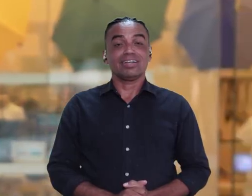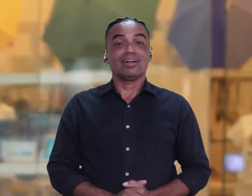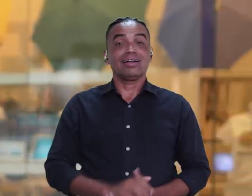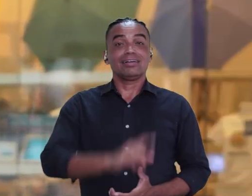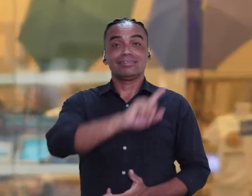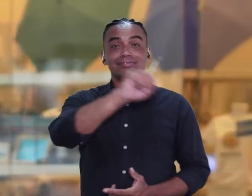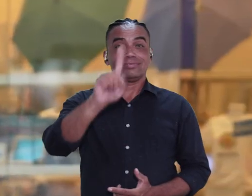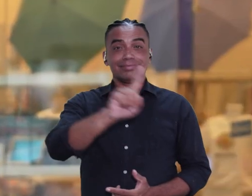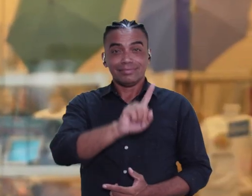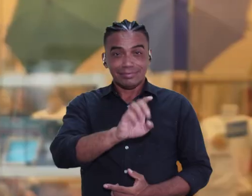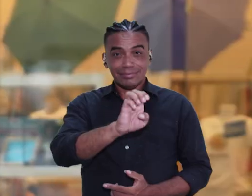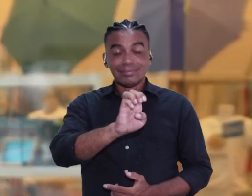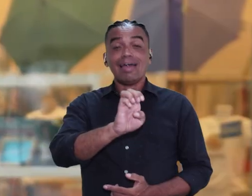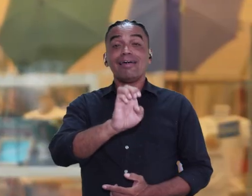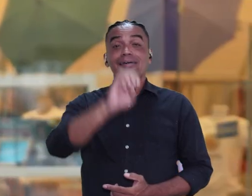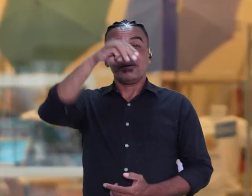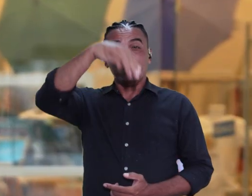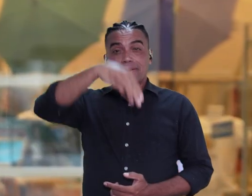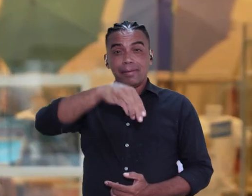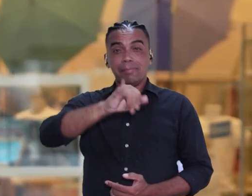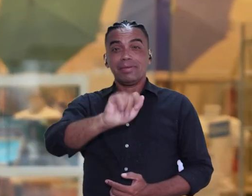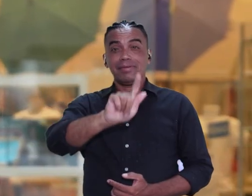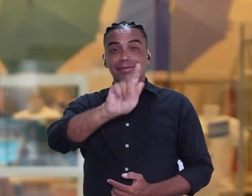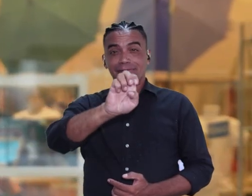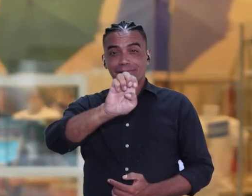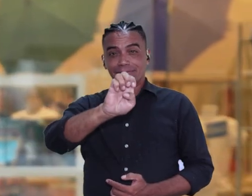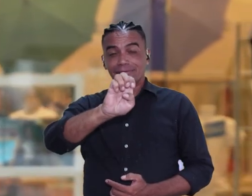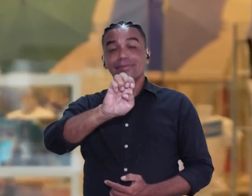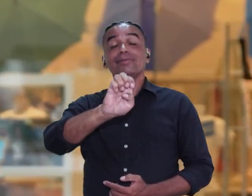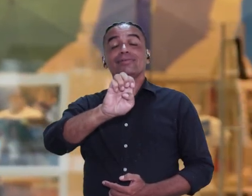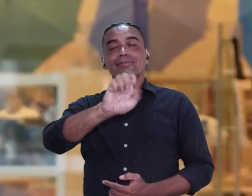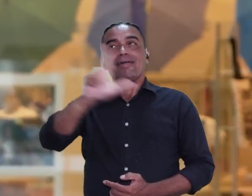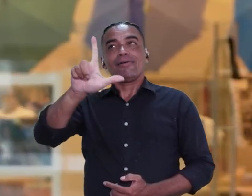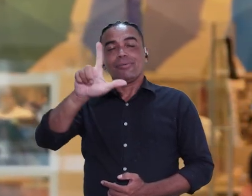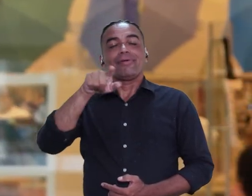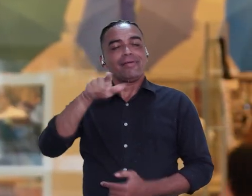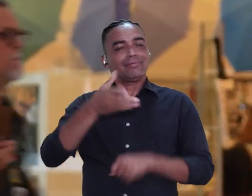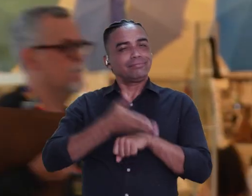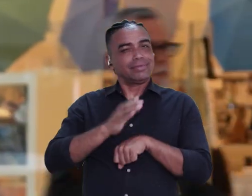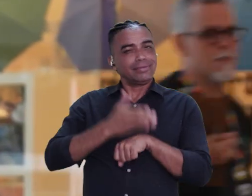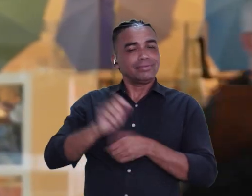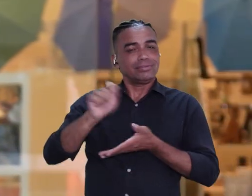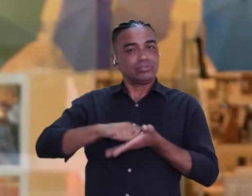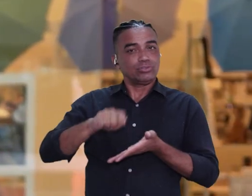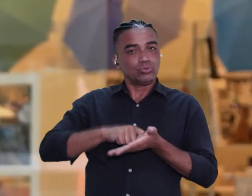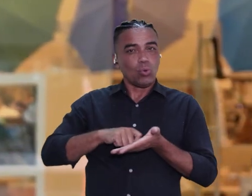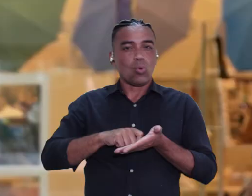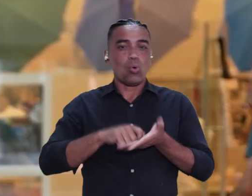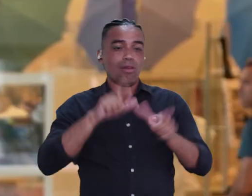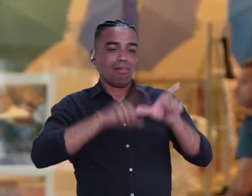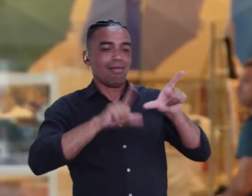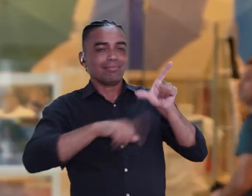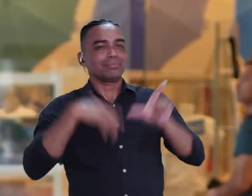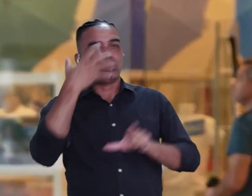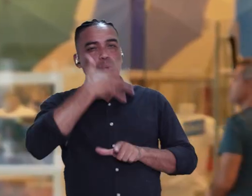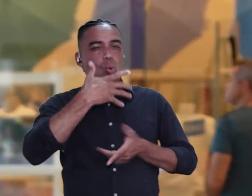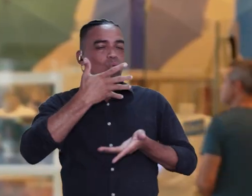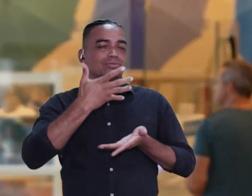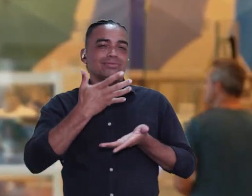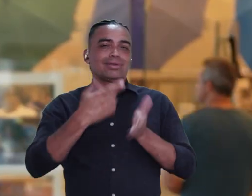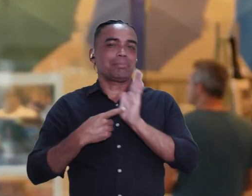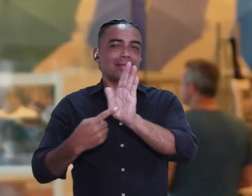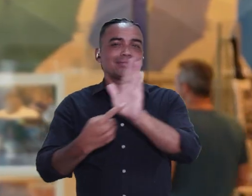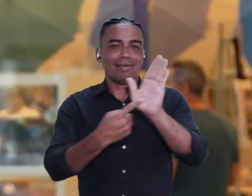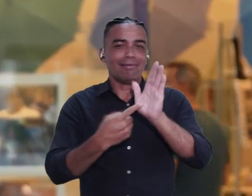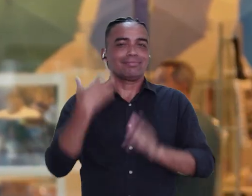Zé Miguel Wisnik, outro multitalento. Zé Miguel é ensaísta, é escritor, é compositor, apresenta